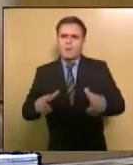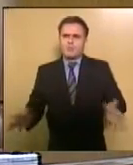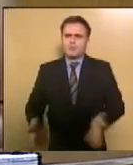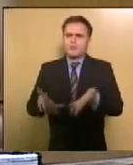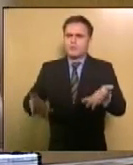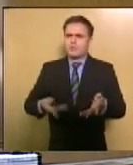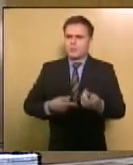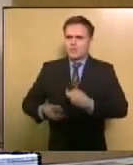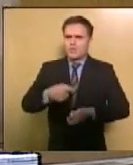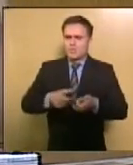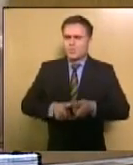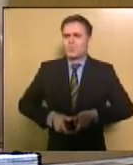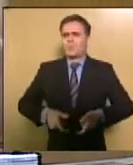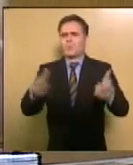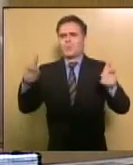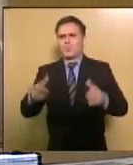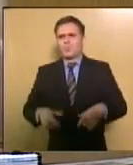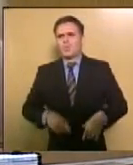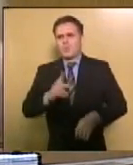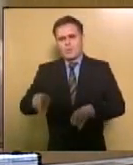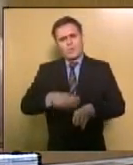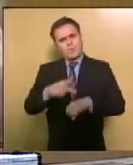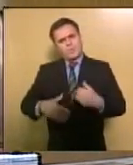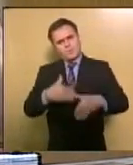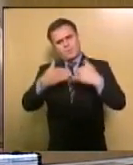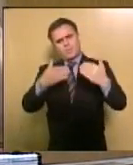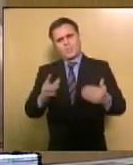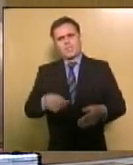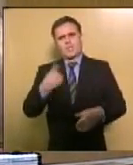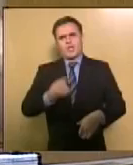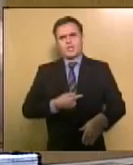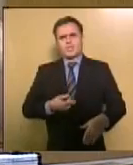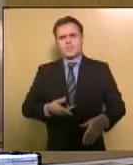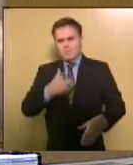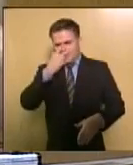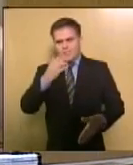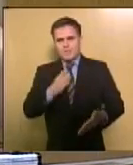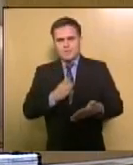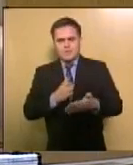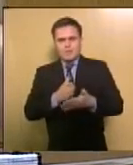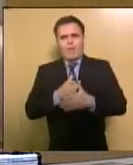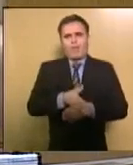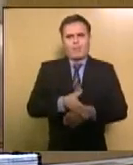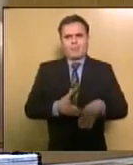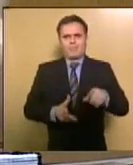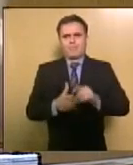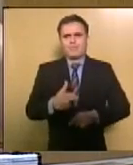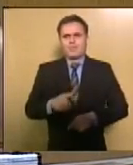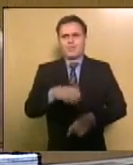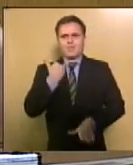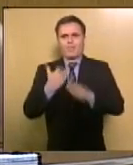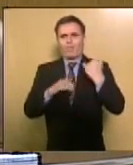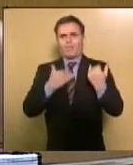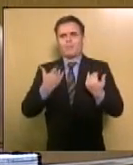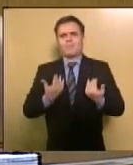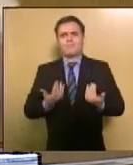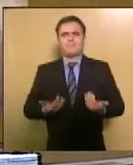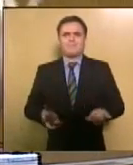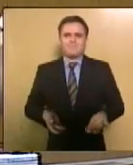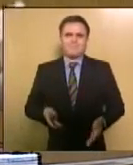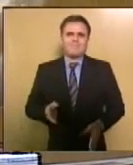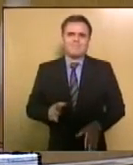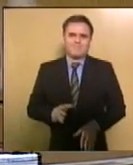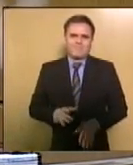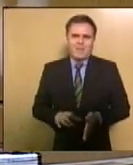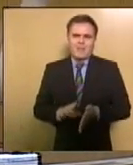o mercado a crescer incentivando o país a crescer e a gente está interrompendo essas vidas e essas trajetórias cada vez mais cedo eh aqui a